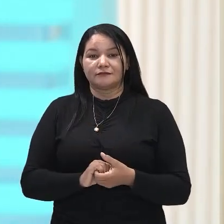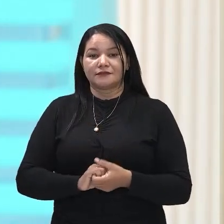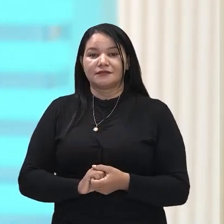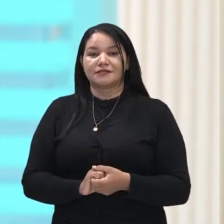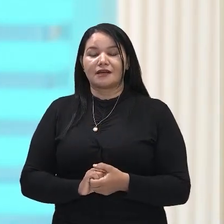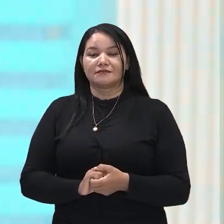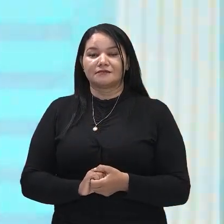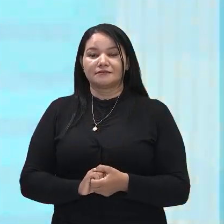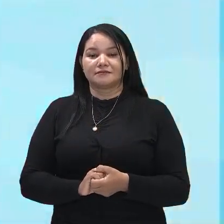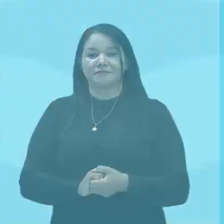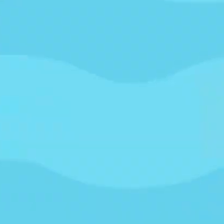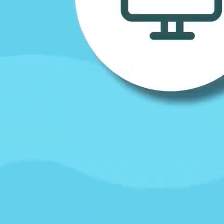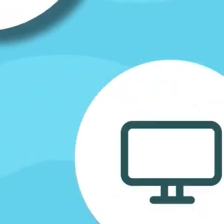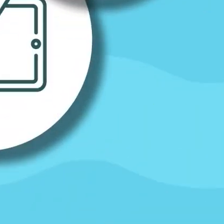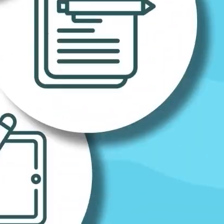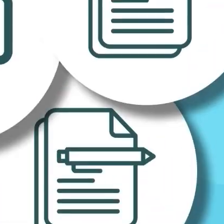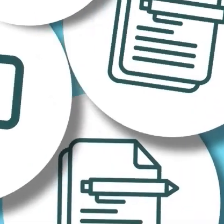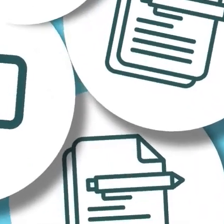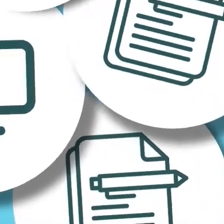aula?